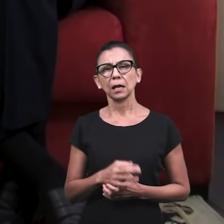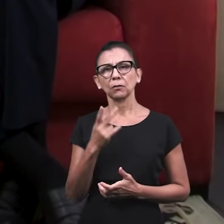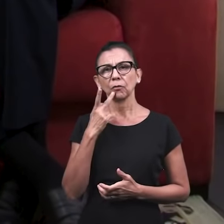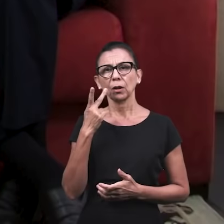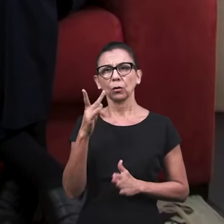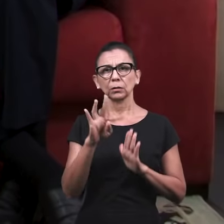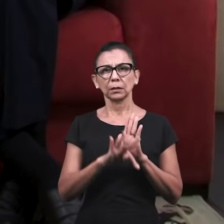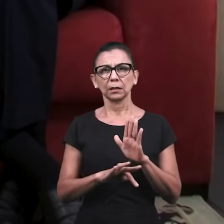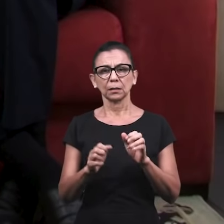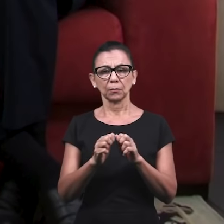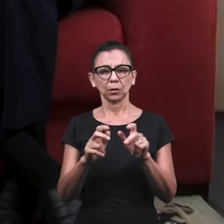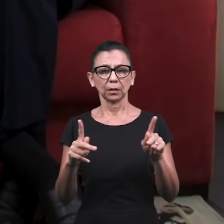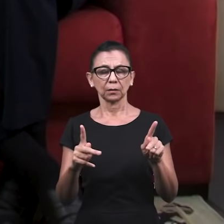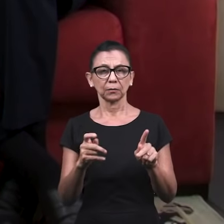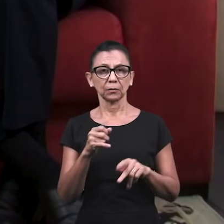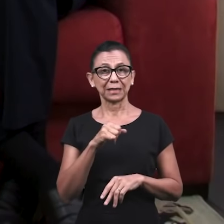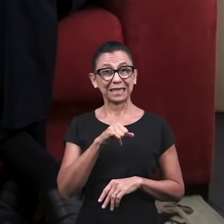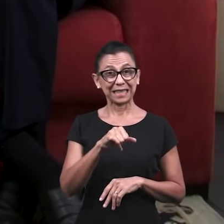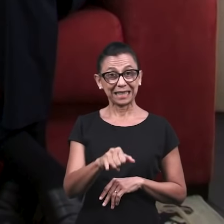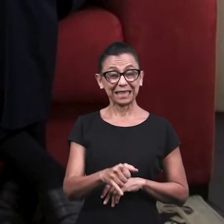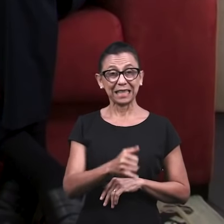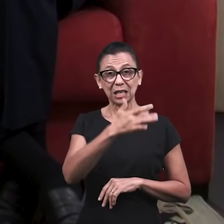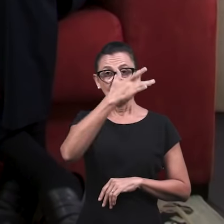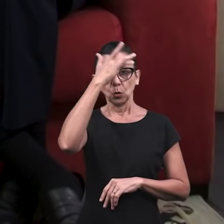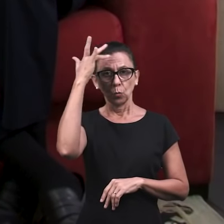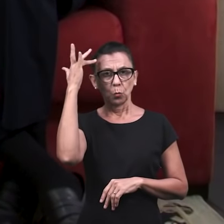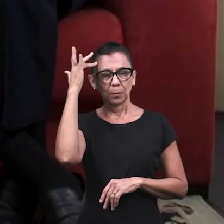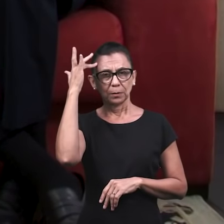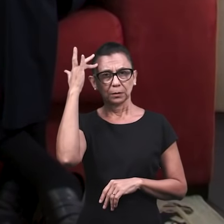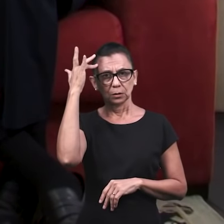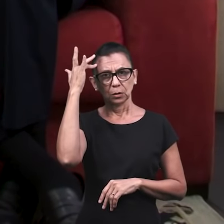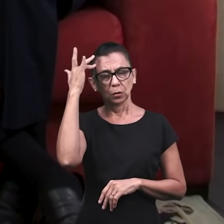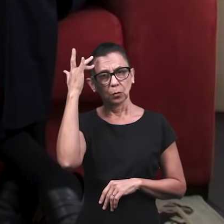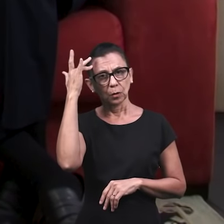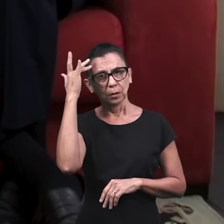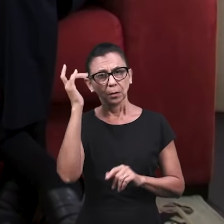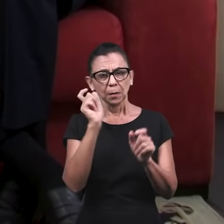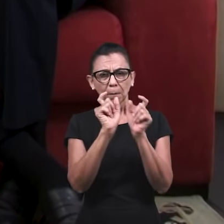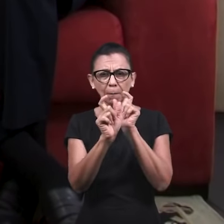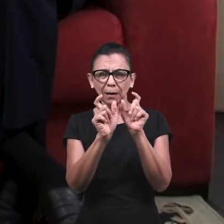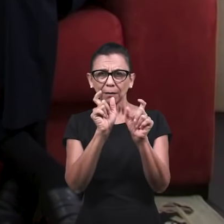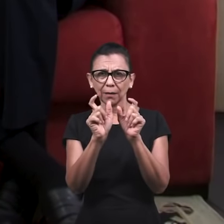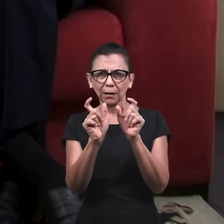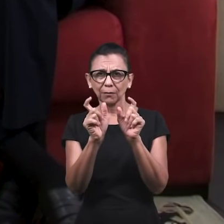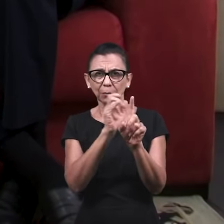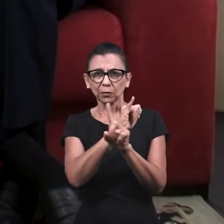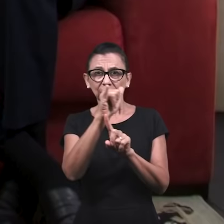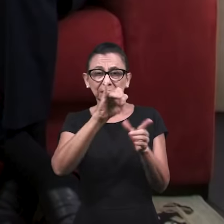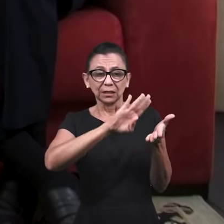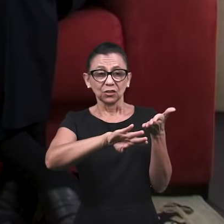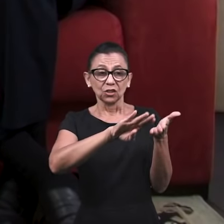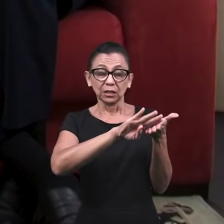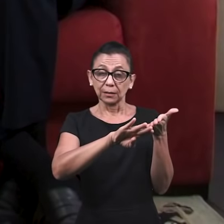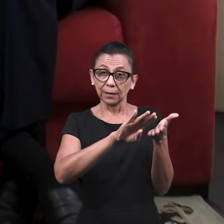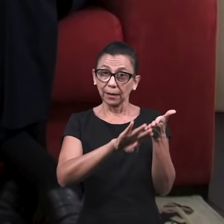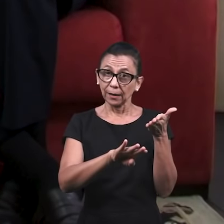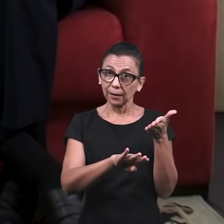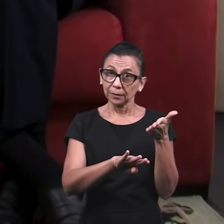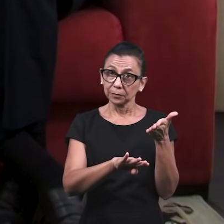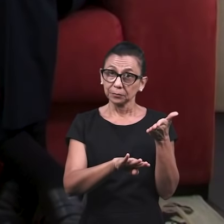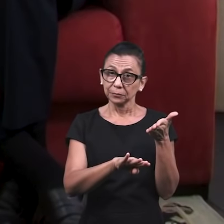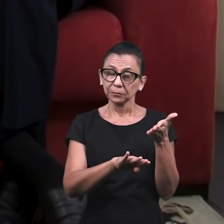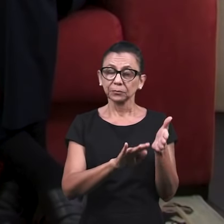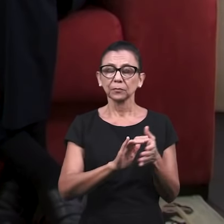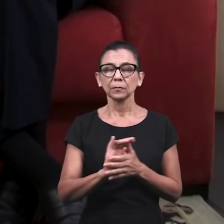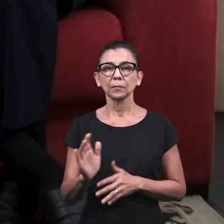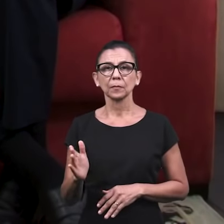Apocalipse e diz que se o homem tirar qualquer palavra dessa profecia, Mas, no entanto, a pergunta diz assim: ao